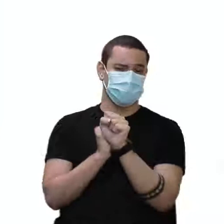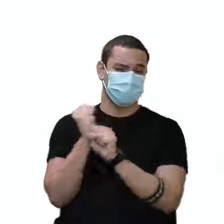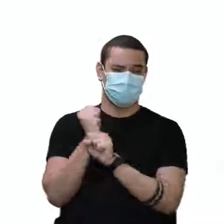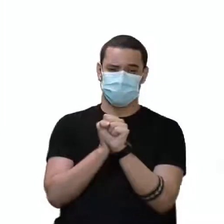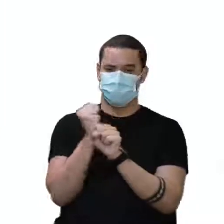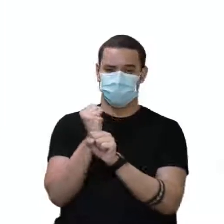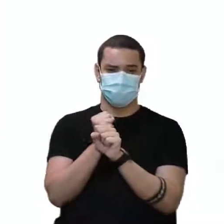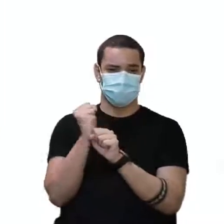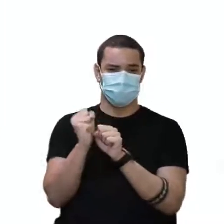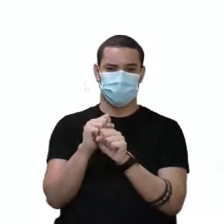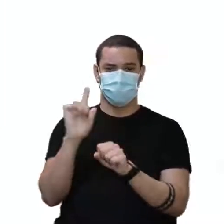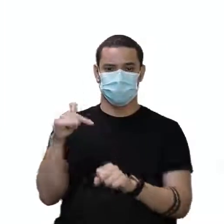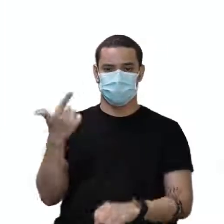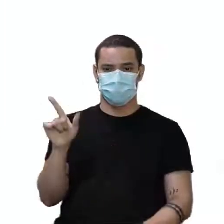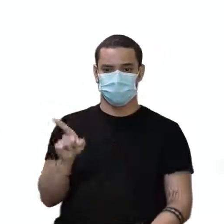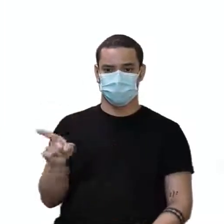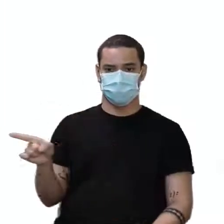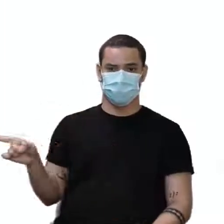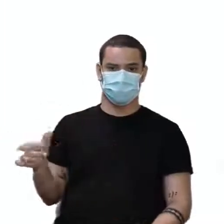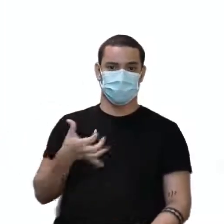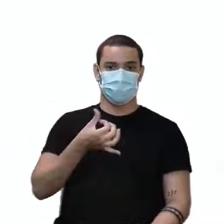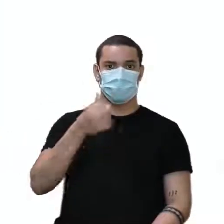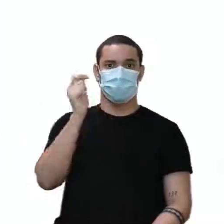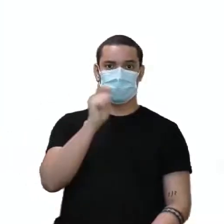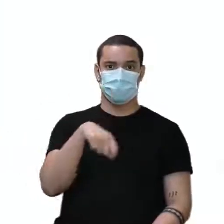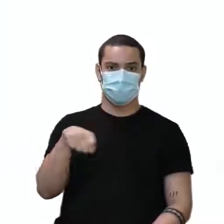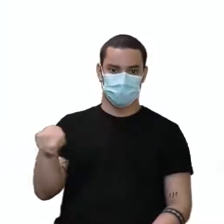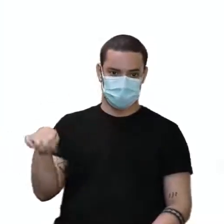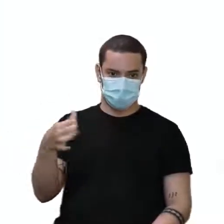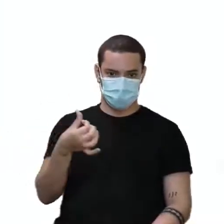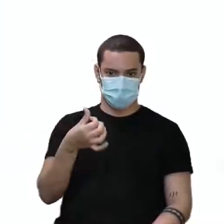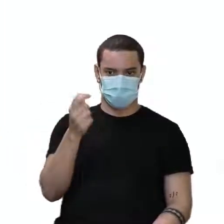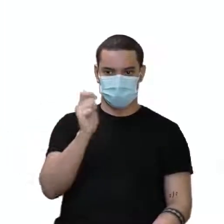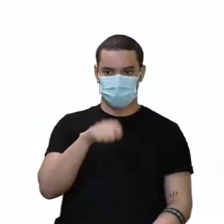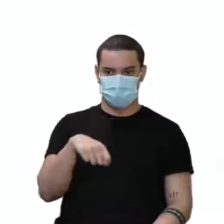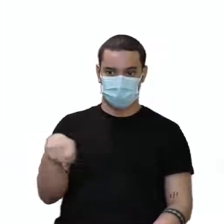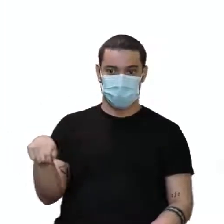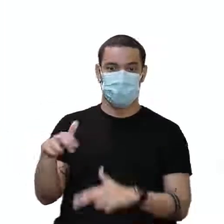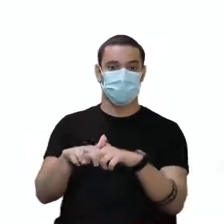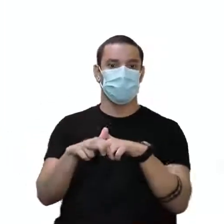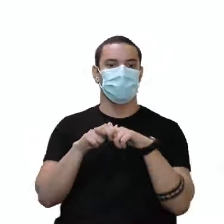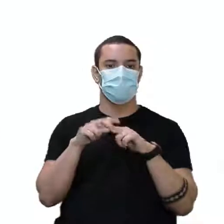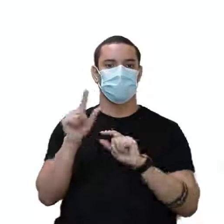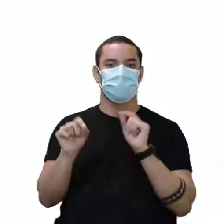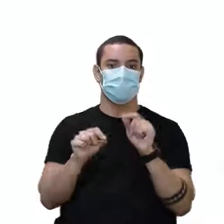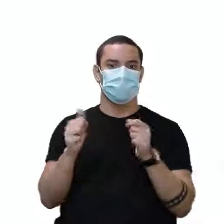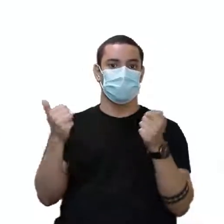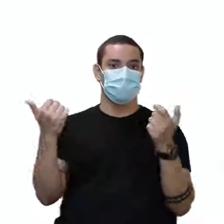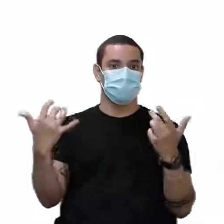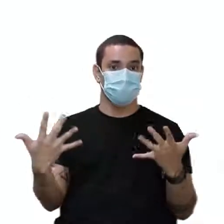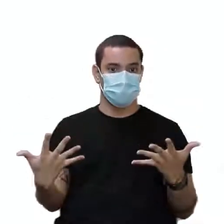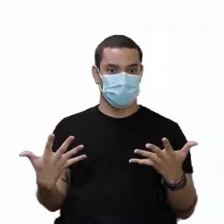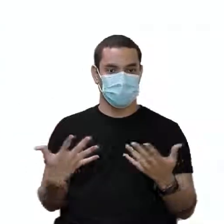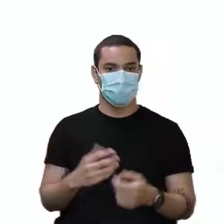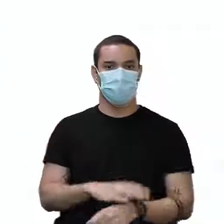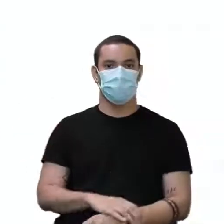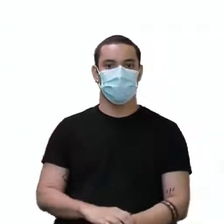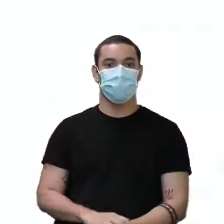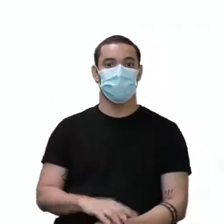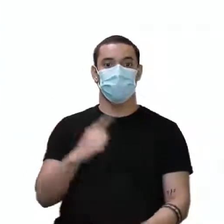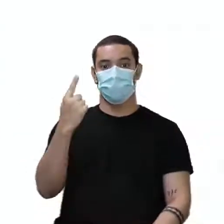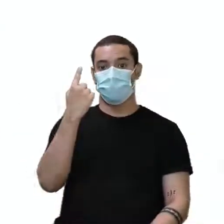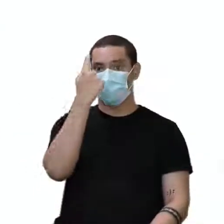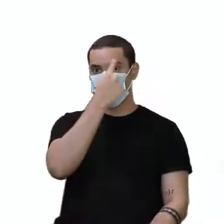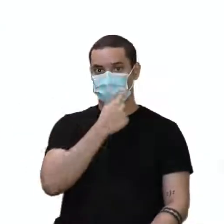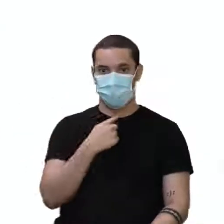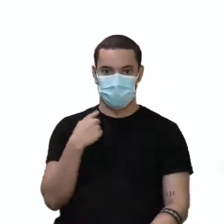anos. 6 months, 6 meses. Então eu falo for 1 hour, a 1 hora.